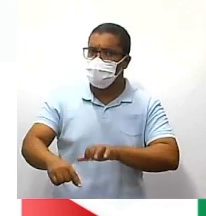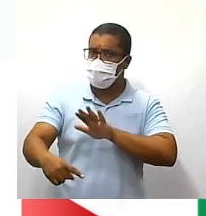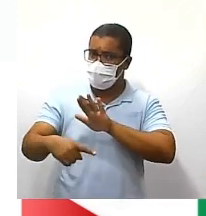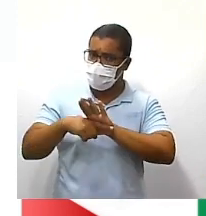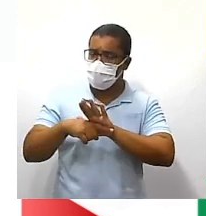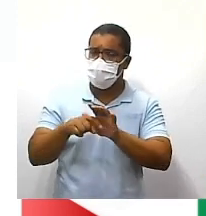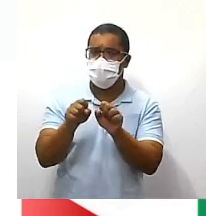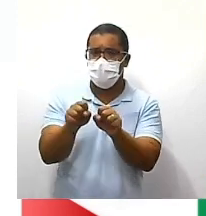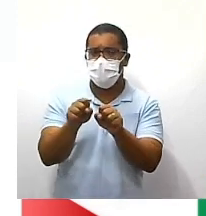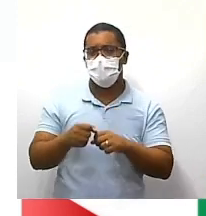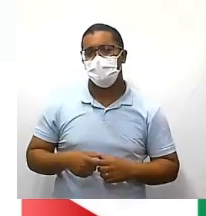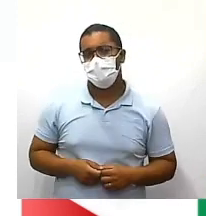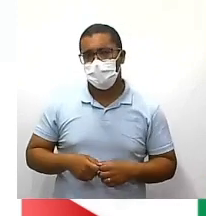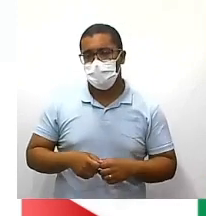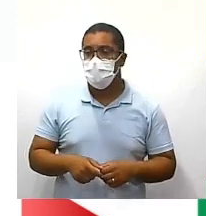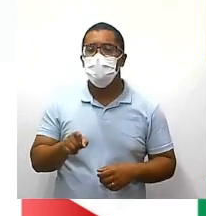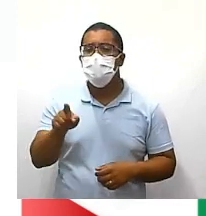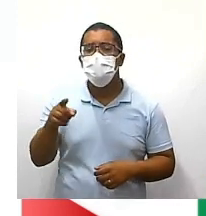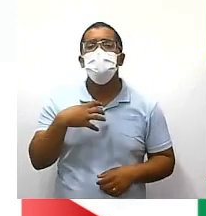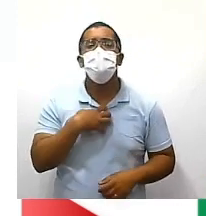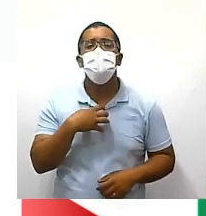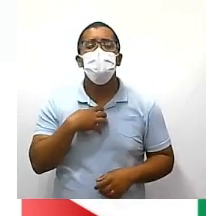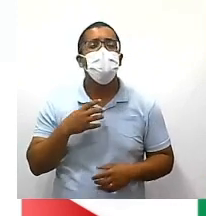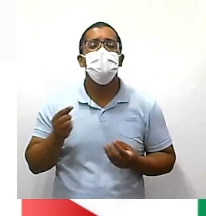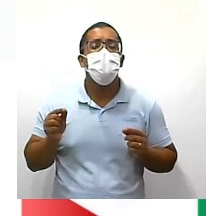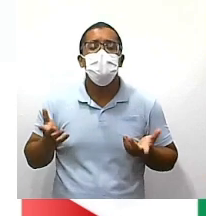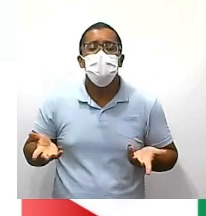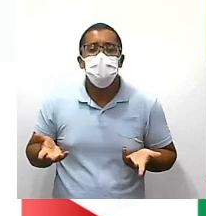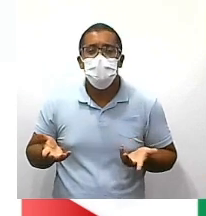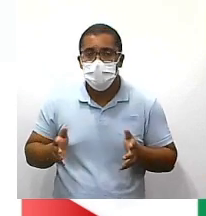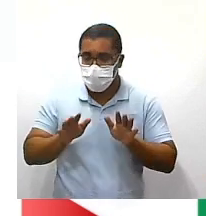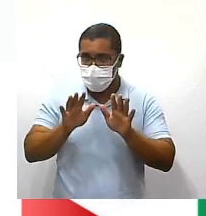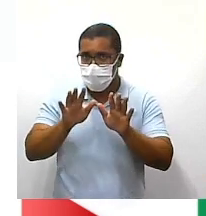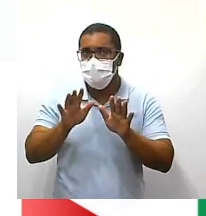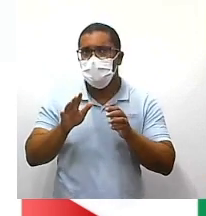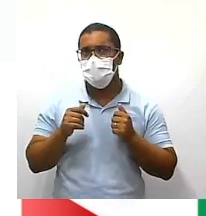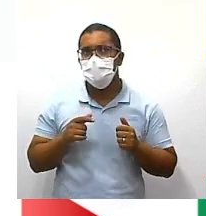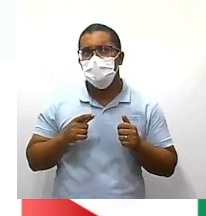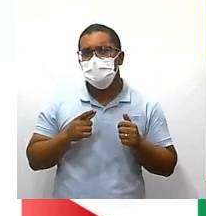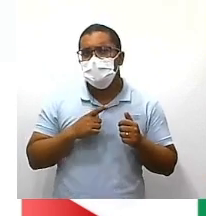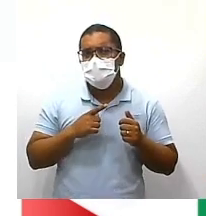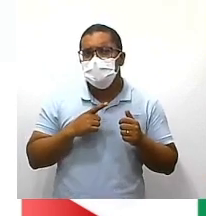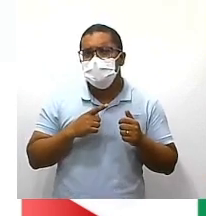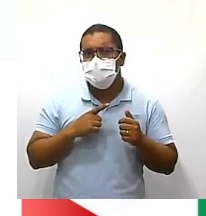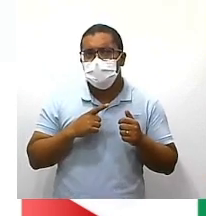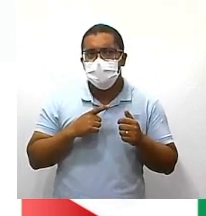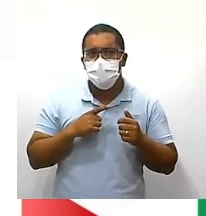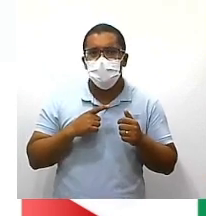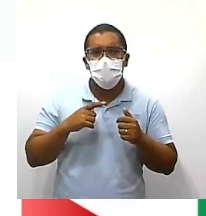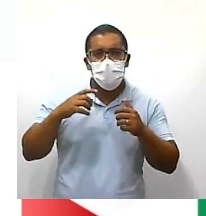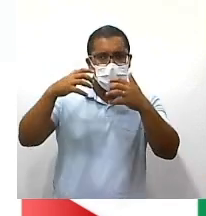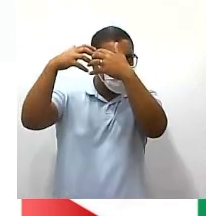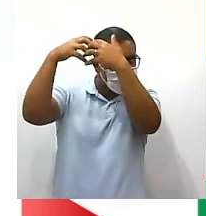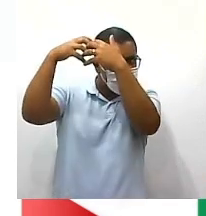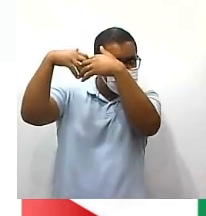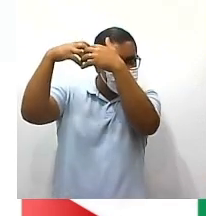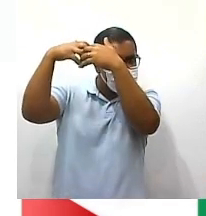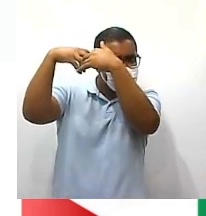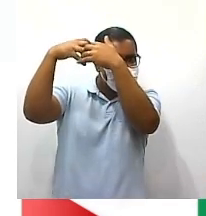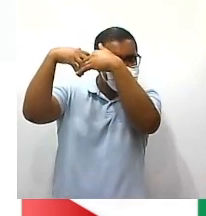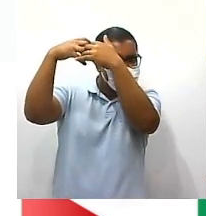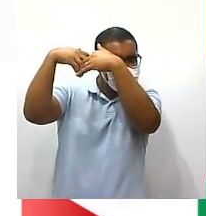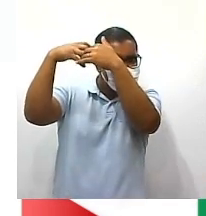efeitos colaterais, os mais comuns estão os problemas cognitivos, ou